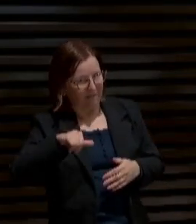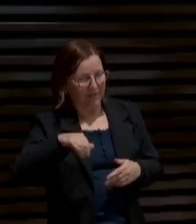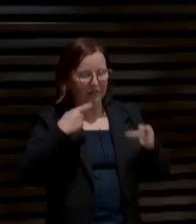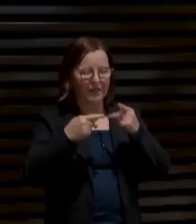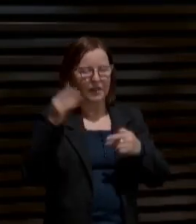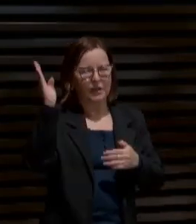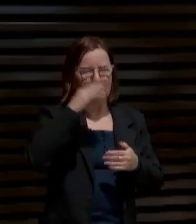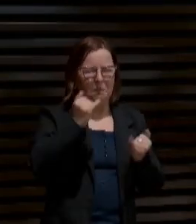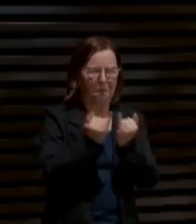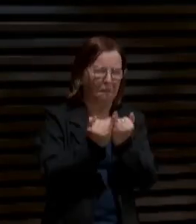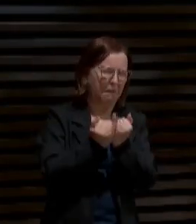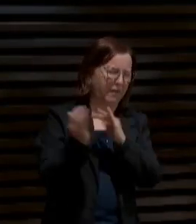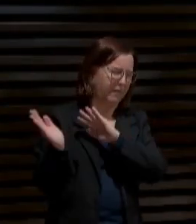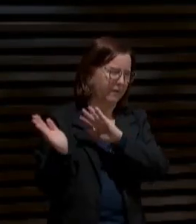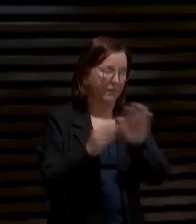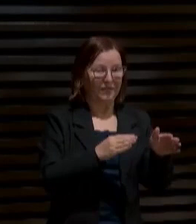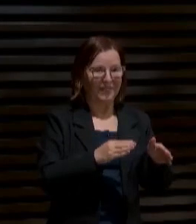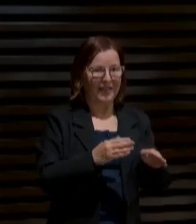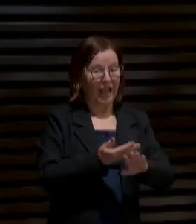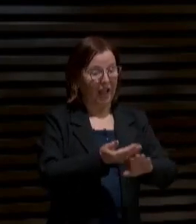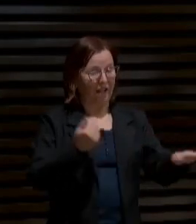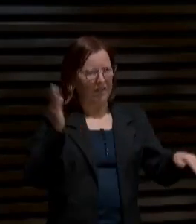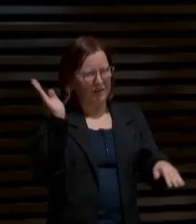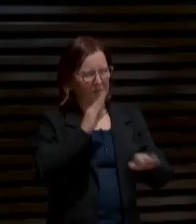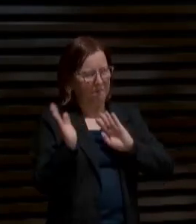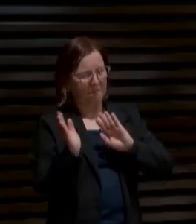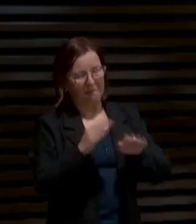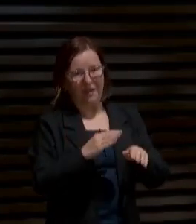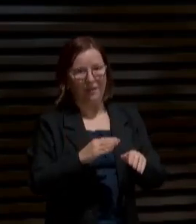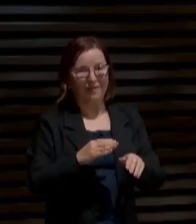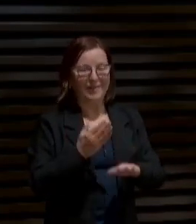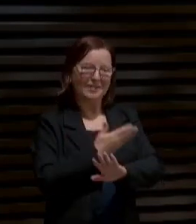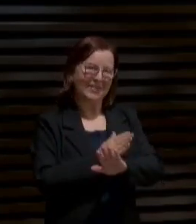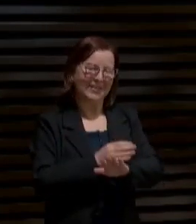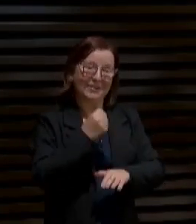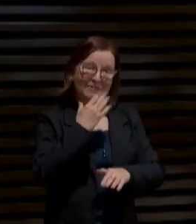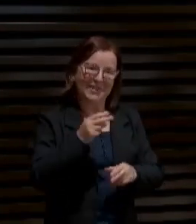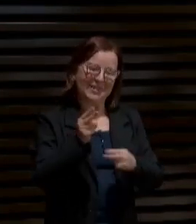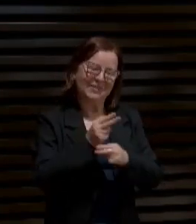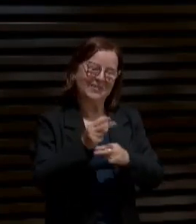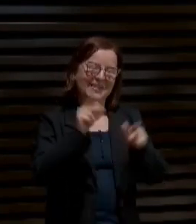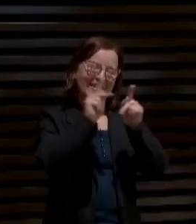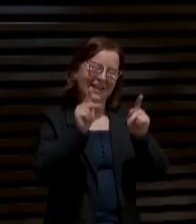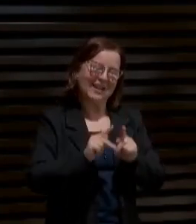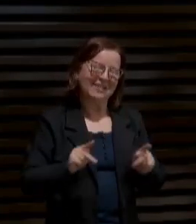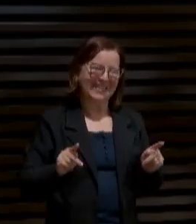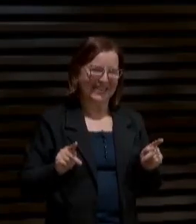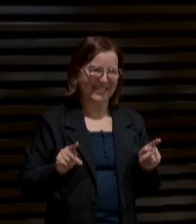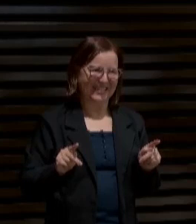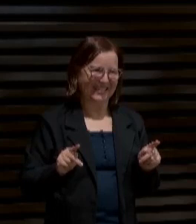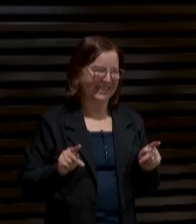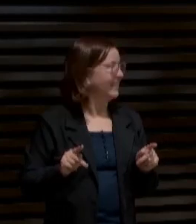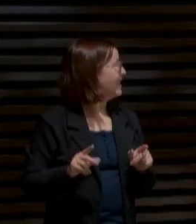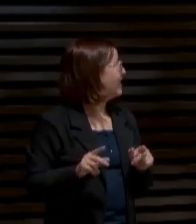afastem-se do mal e pratique o bem busque a paz e intenso por alcançá-la Olha aí meu